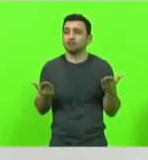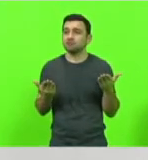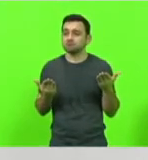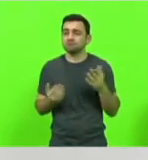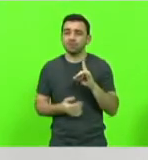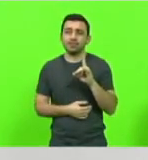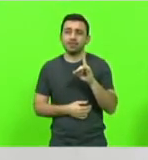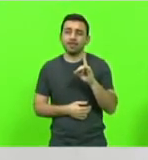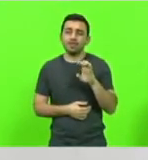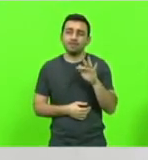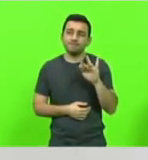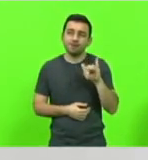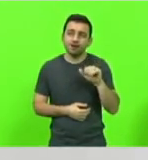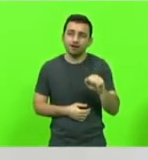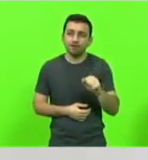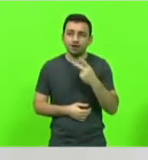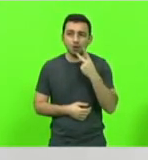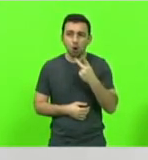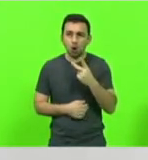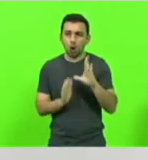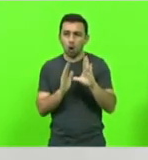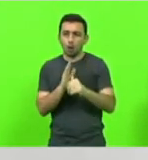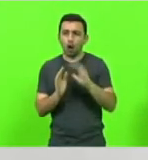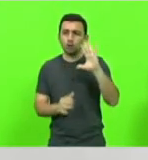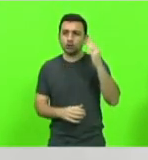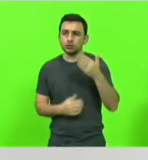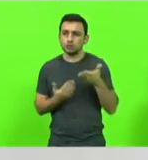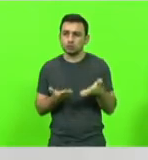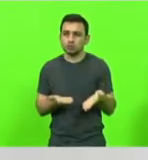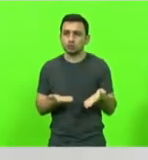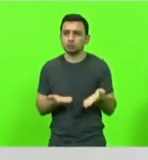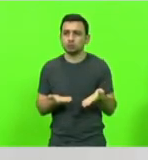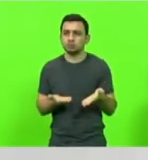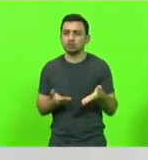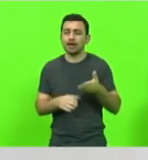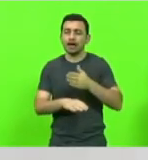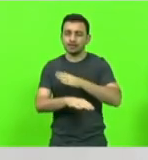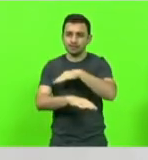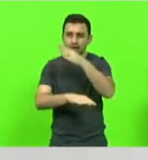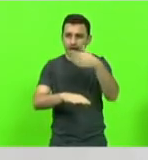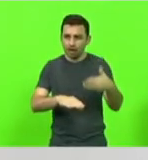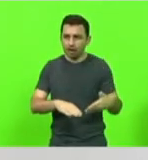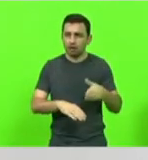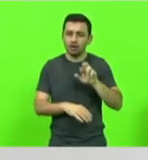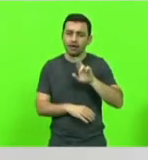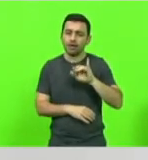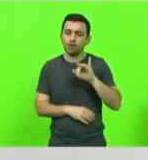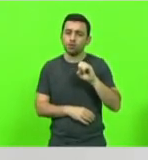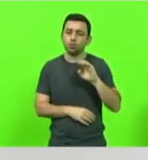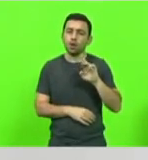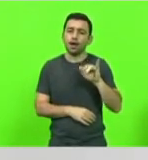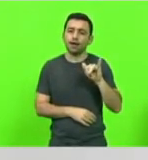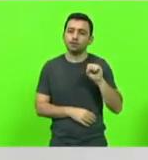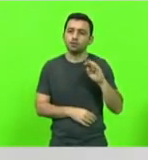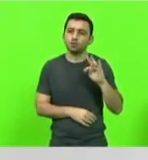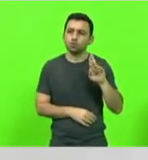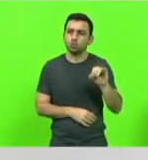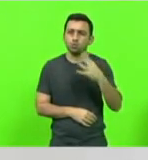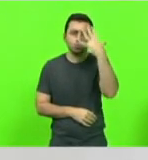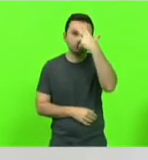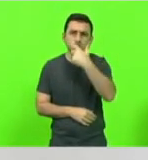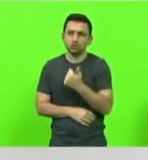roubo que aconteceu ali na Serra do Rio do Rastro. Um belíssimo lugar que